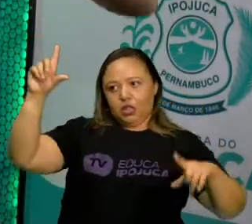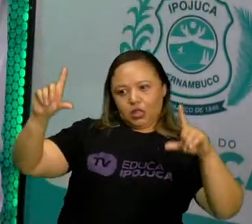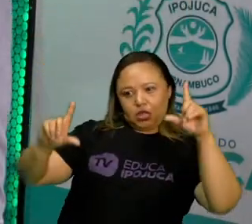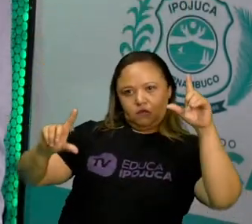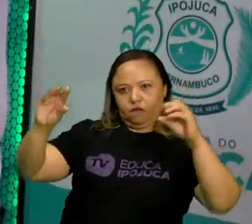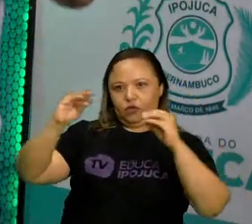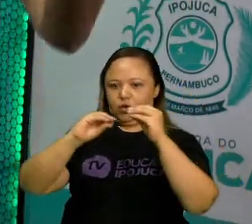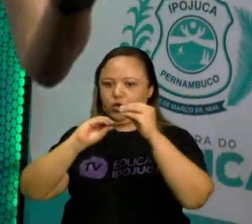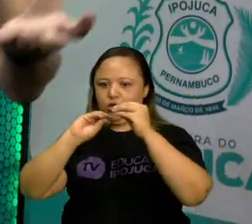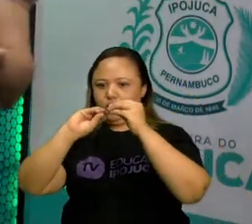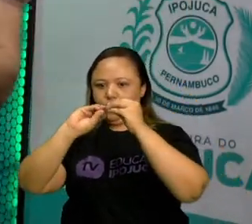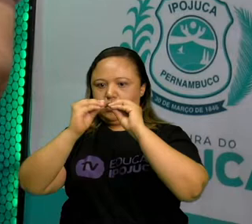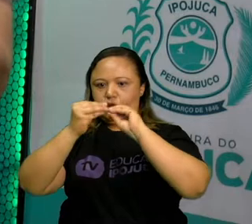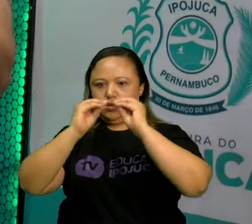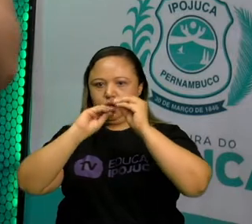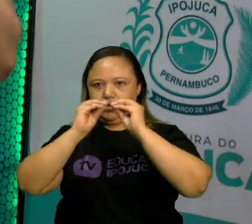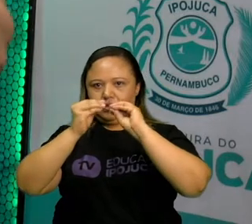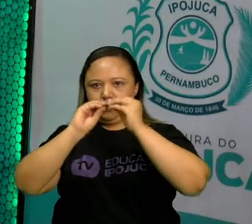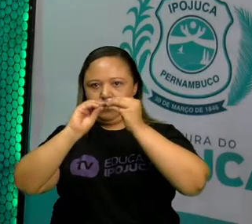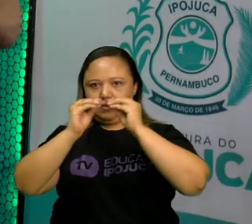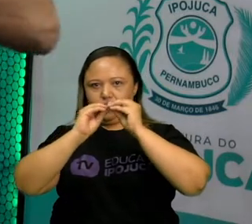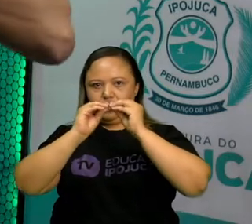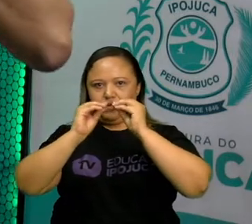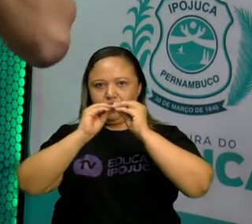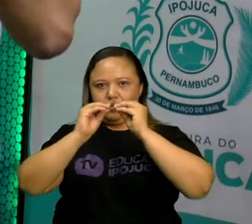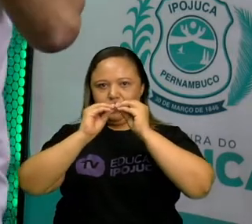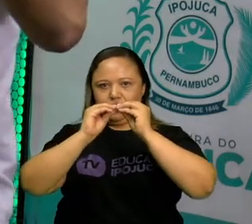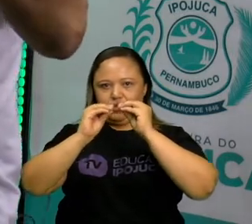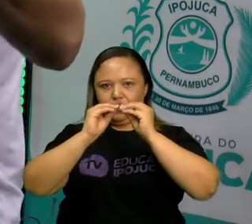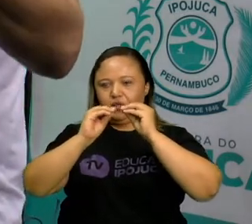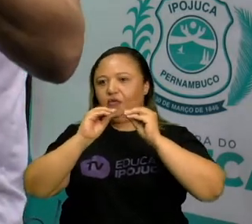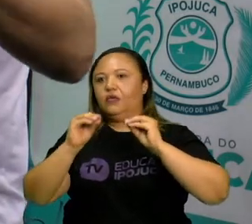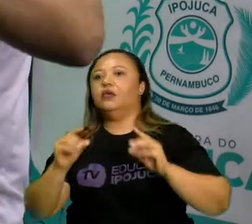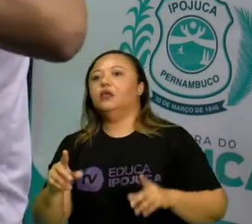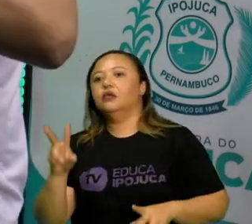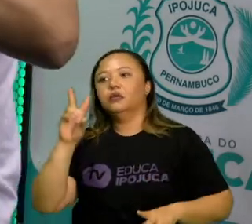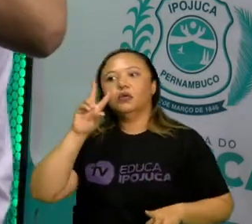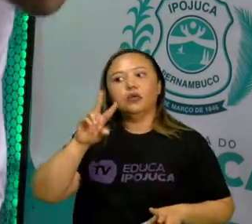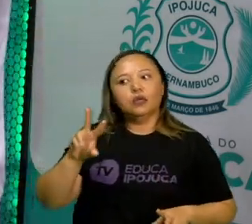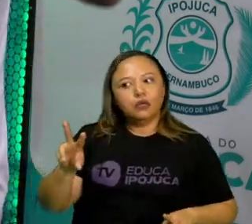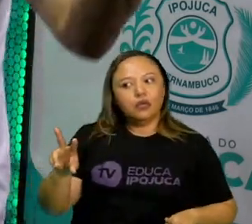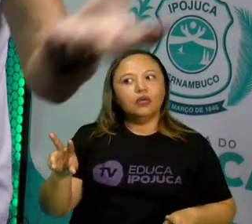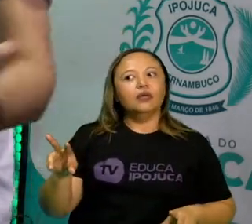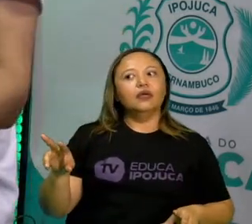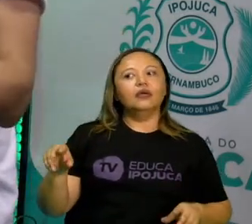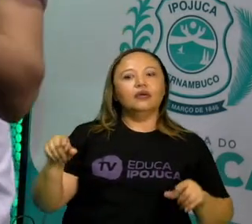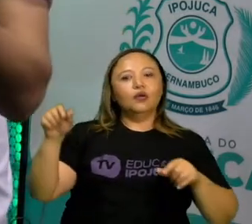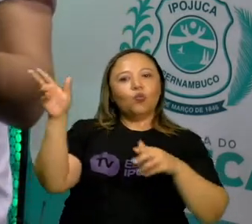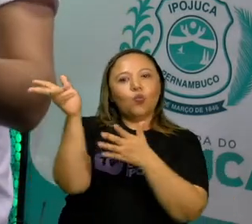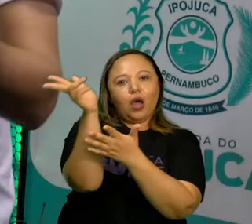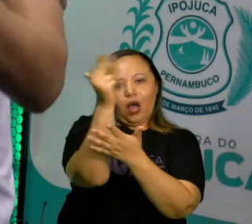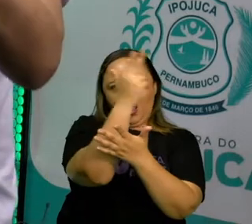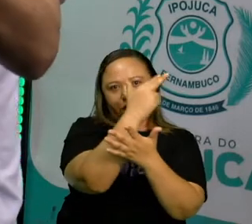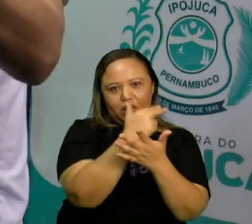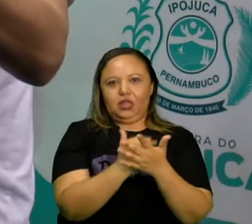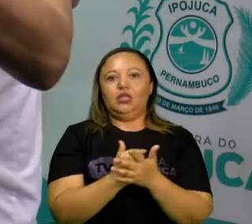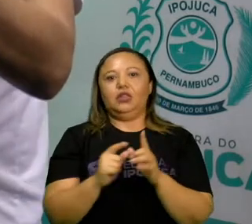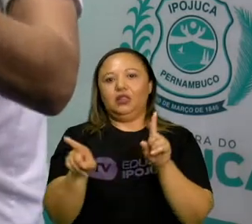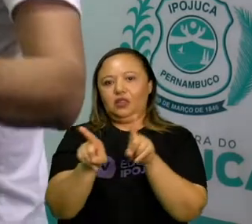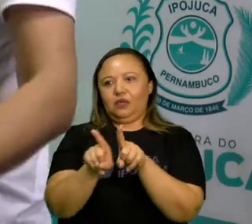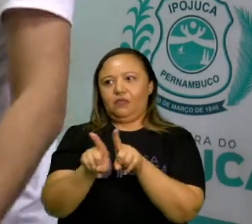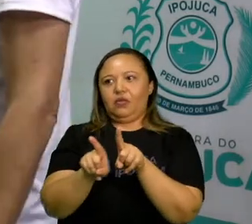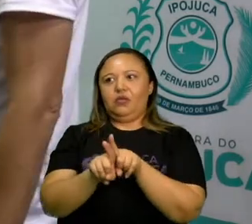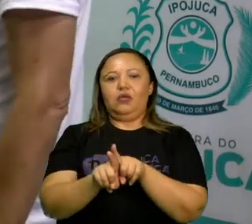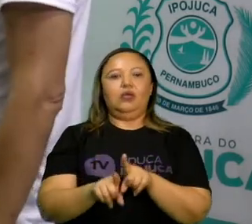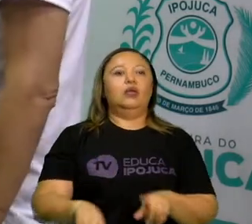uma novela isso é audiovisual e tá dentro dessa linguagem artística audiovisual